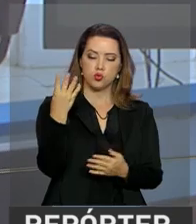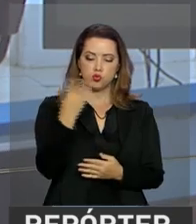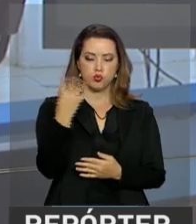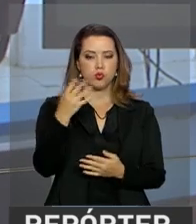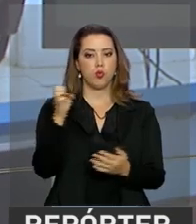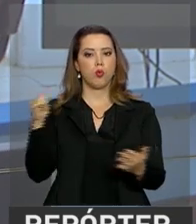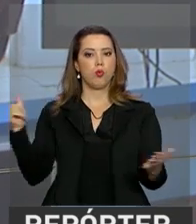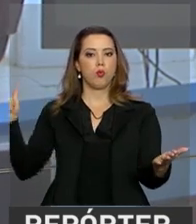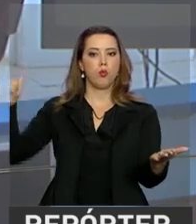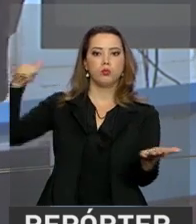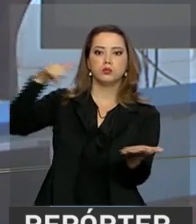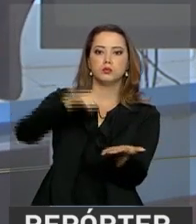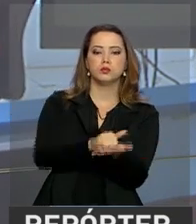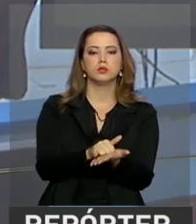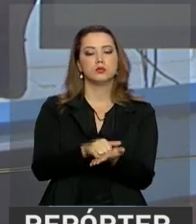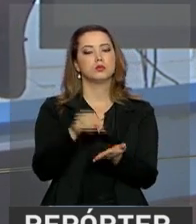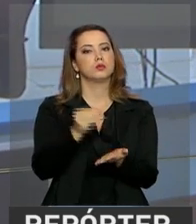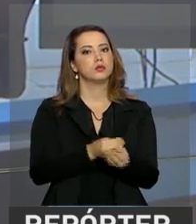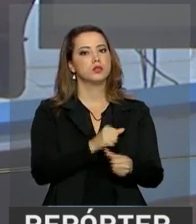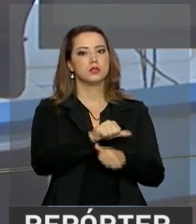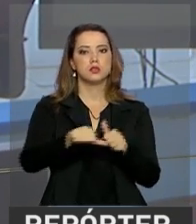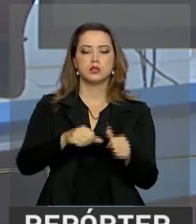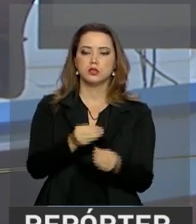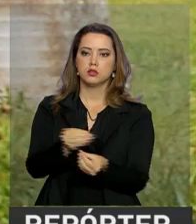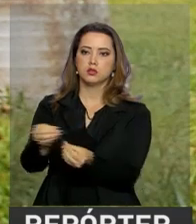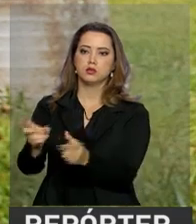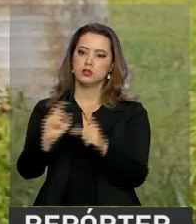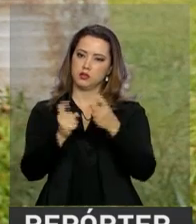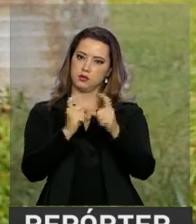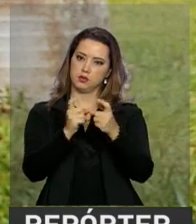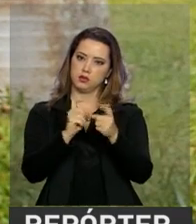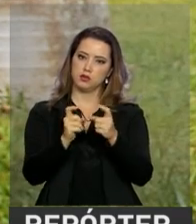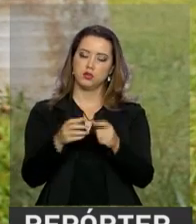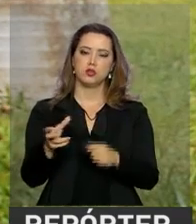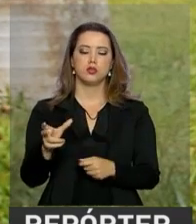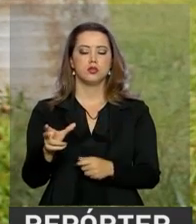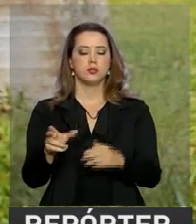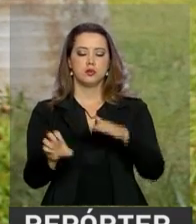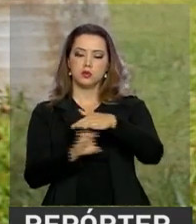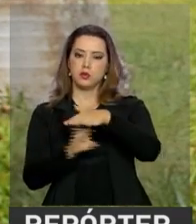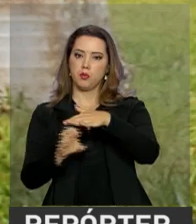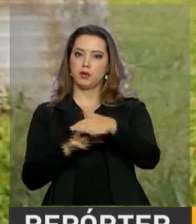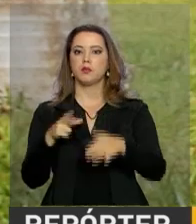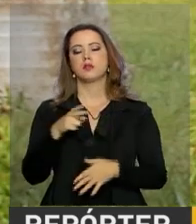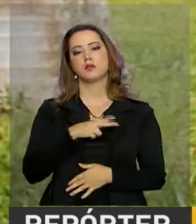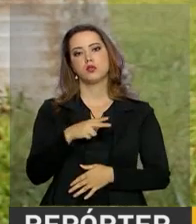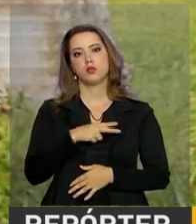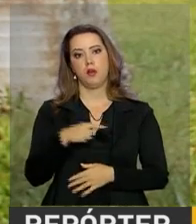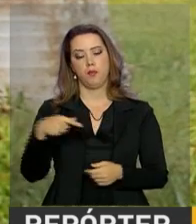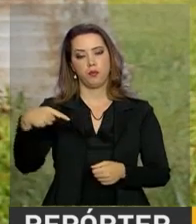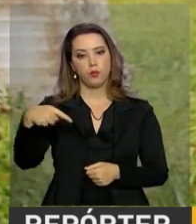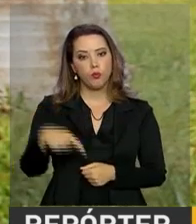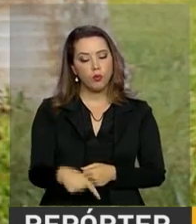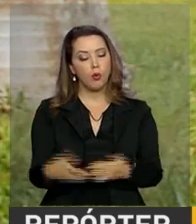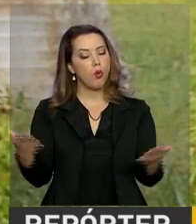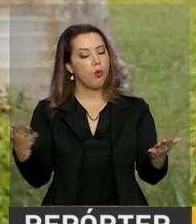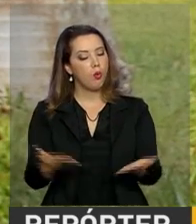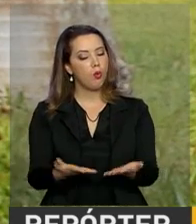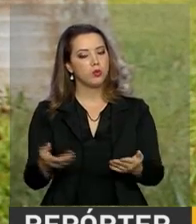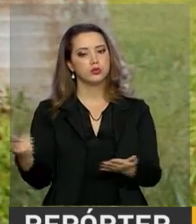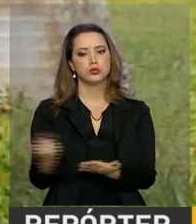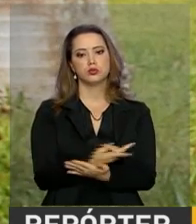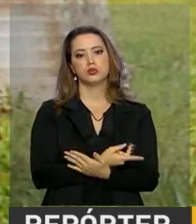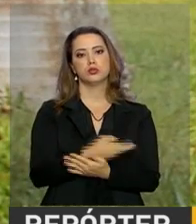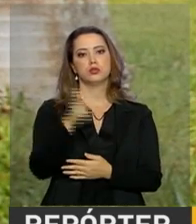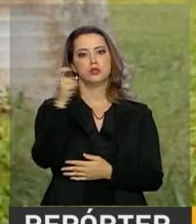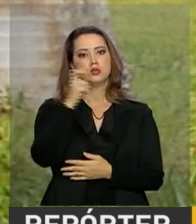privada os detalhes com Paula deor acontece hoje a quinta audiência pública presencial sobre